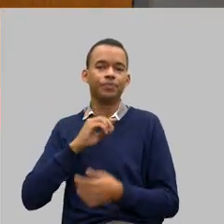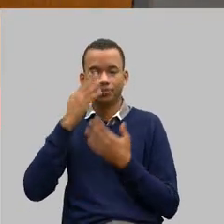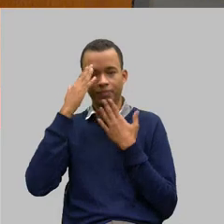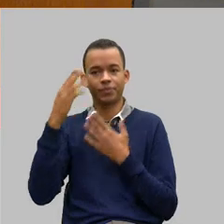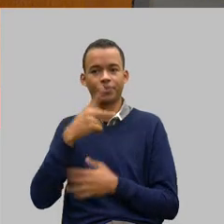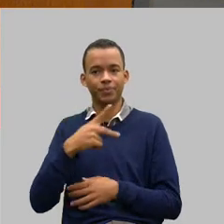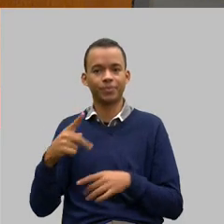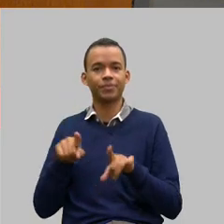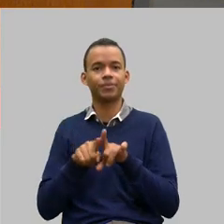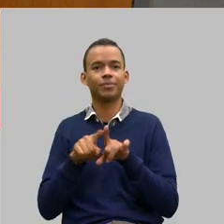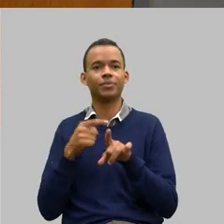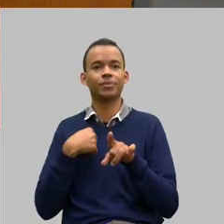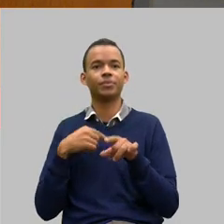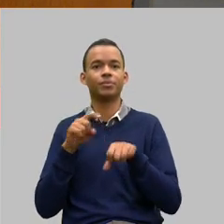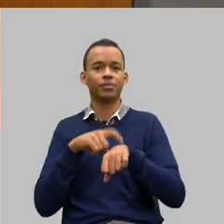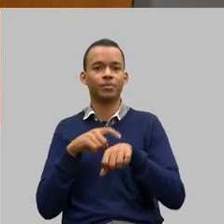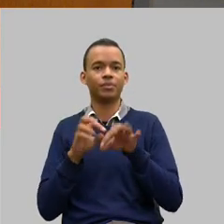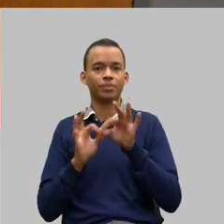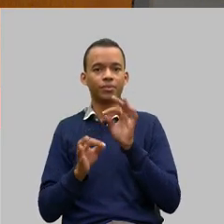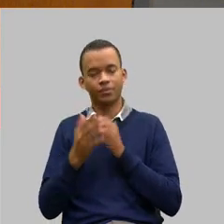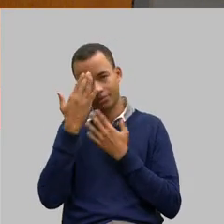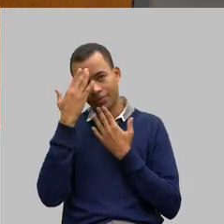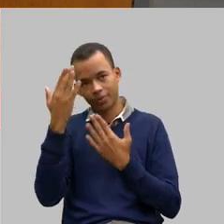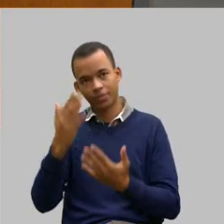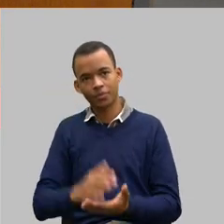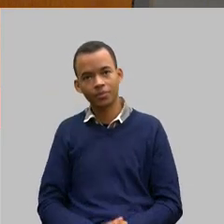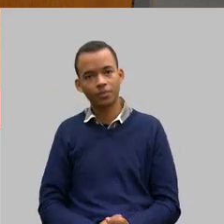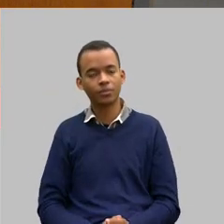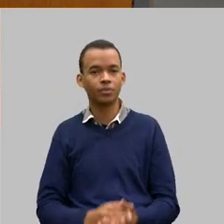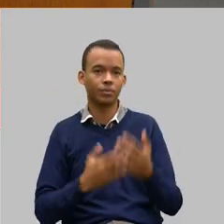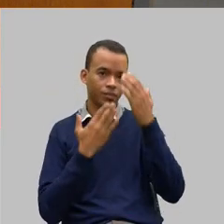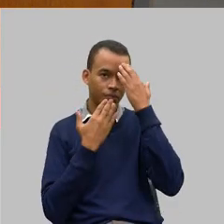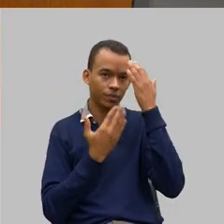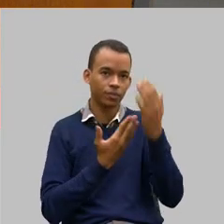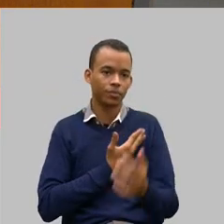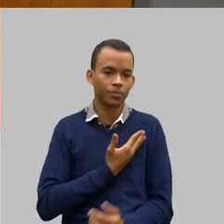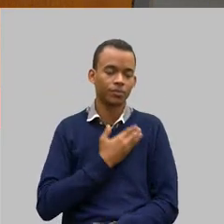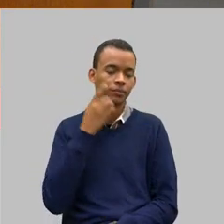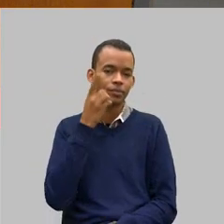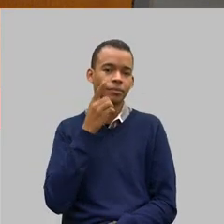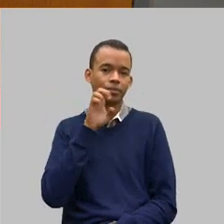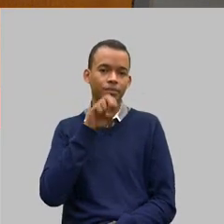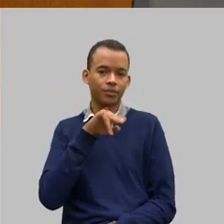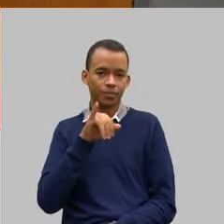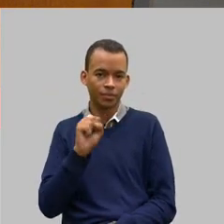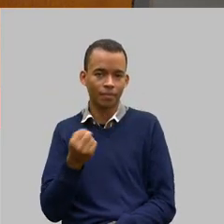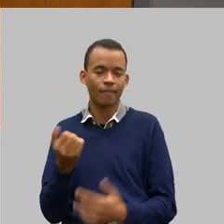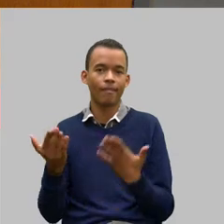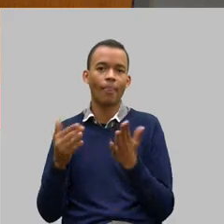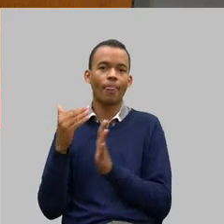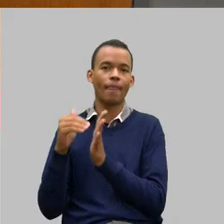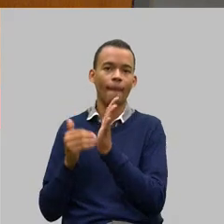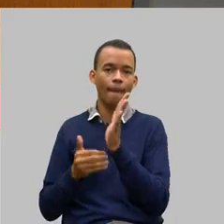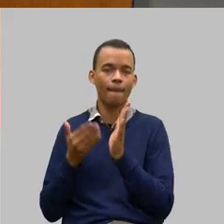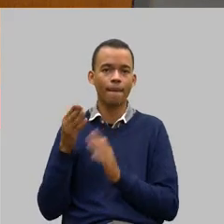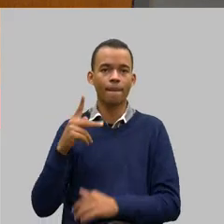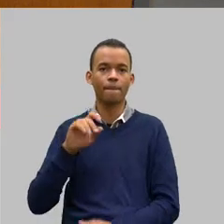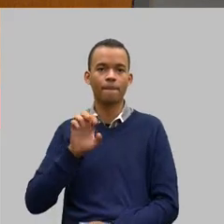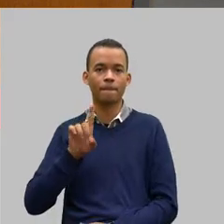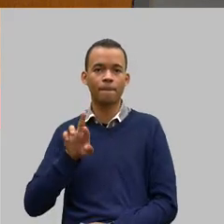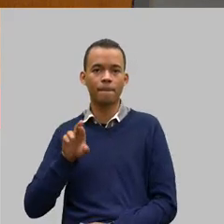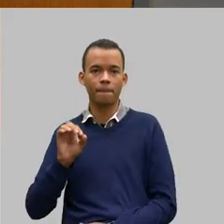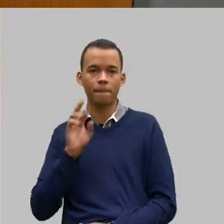porou ter deixado de extrapolar um pouco o tempo aí obrigado querido amigo deputado Enes passo a palavra ao nosso secretário